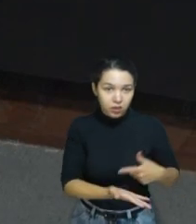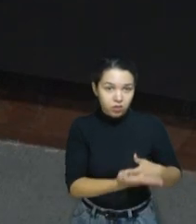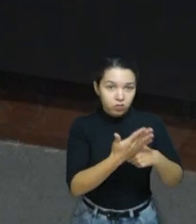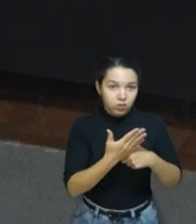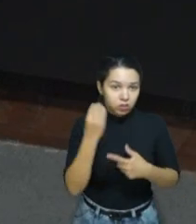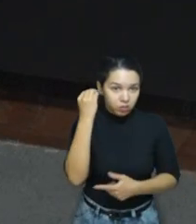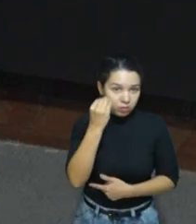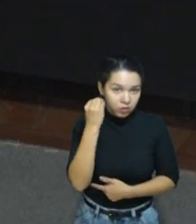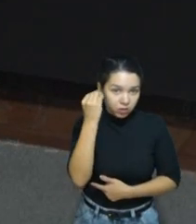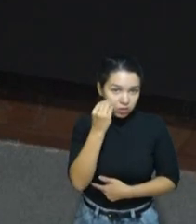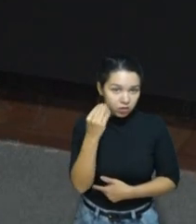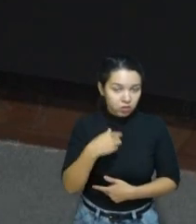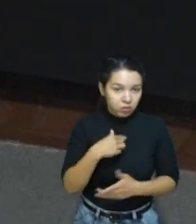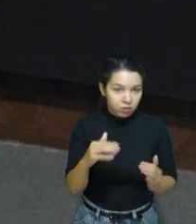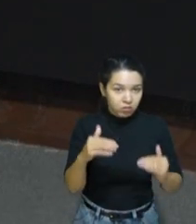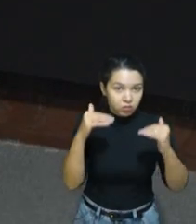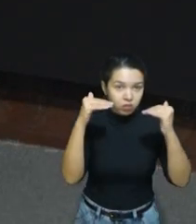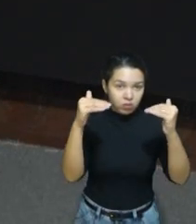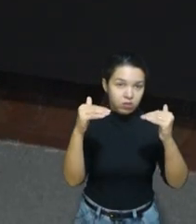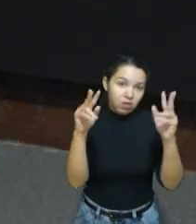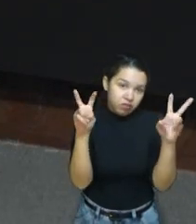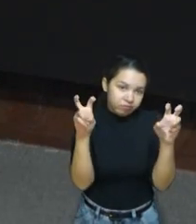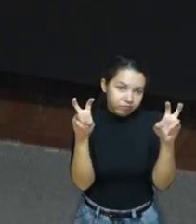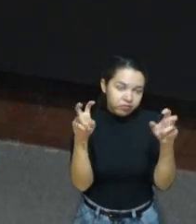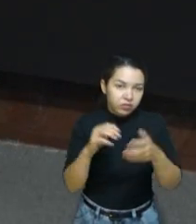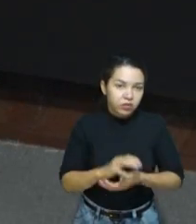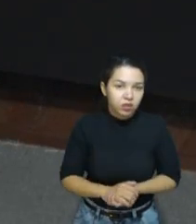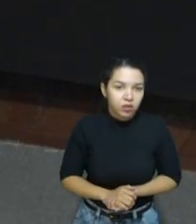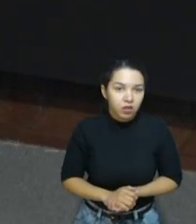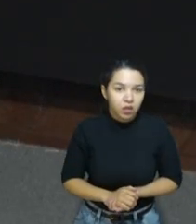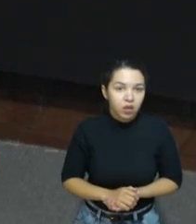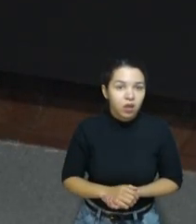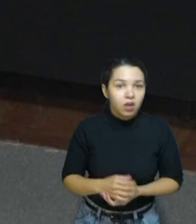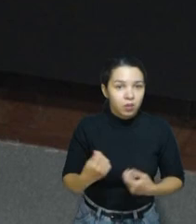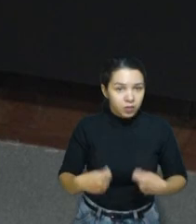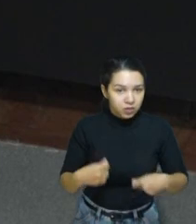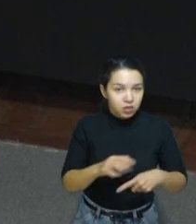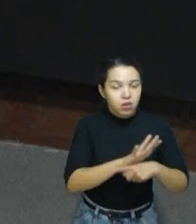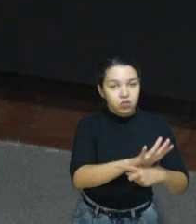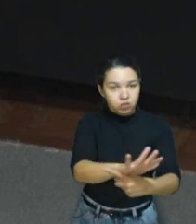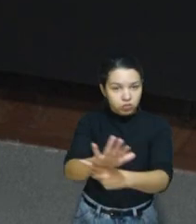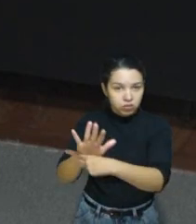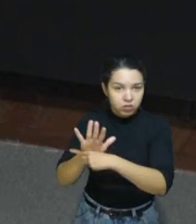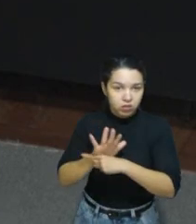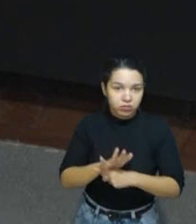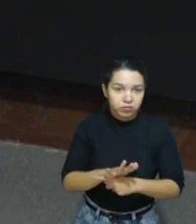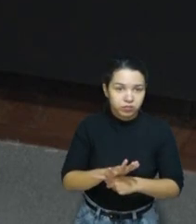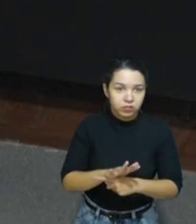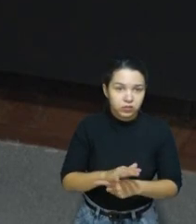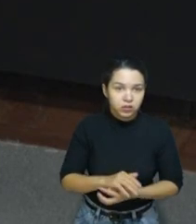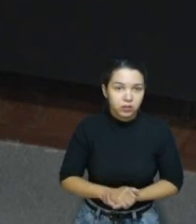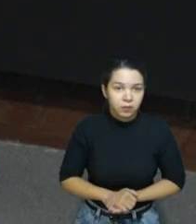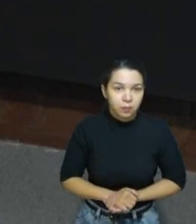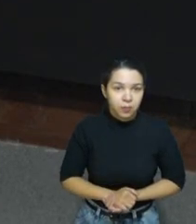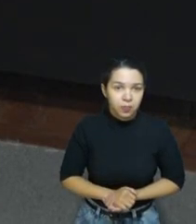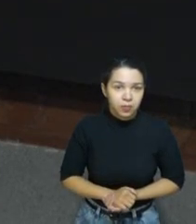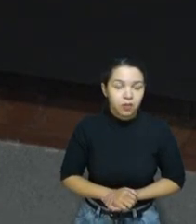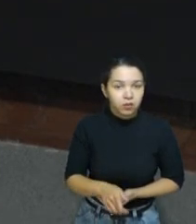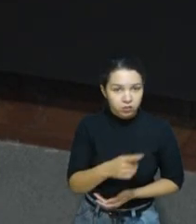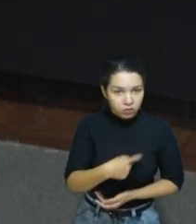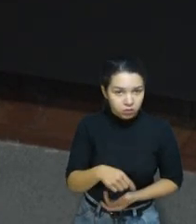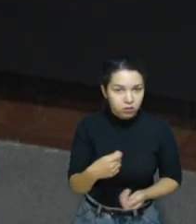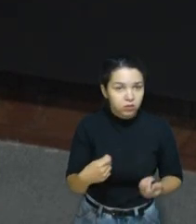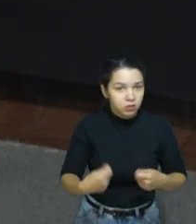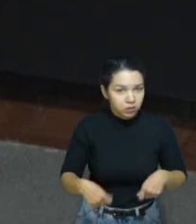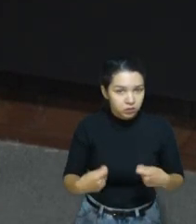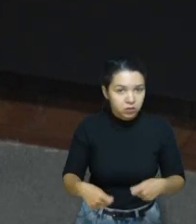me deu uma autoridade no assunto, eu tenho que usá-la a serviço. Né? Então, nós vamos